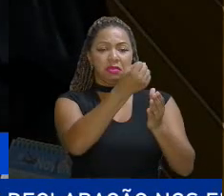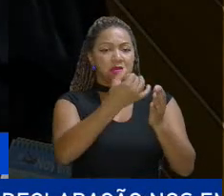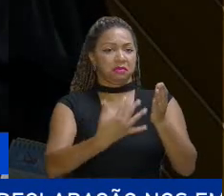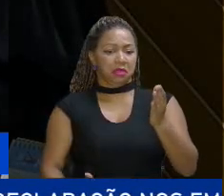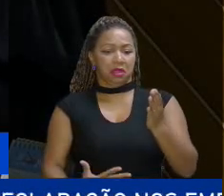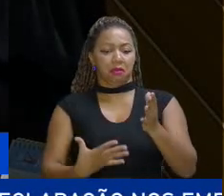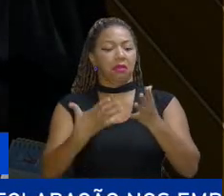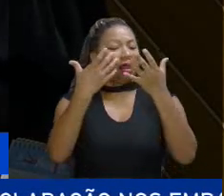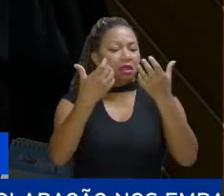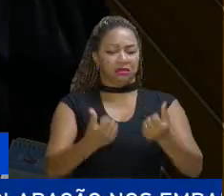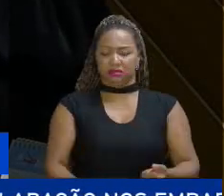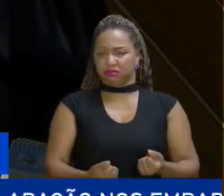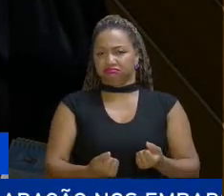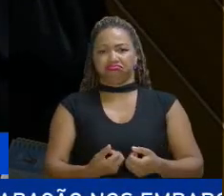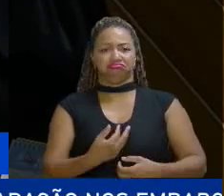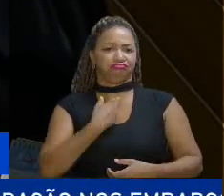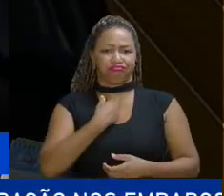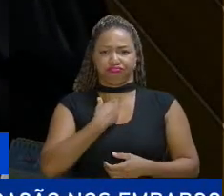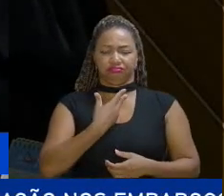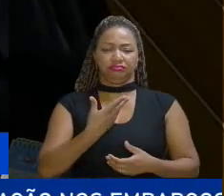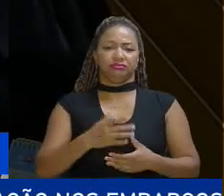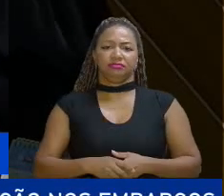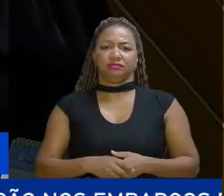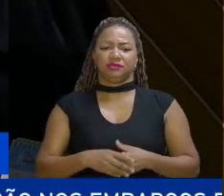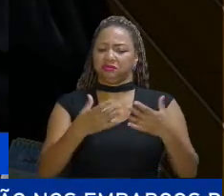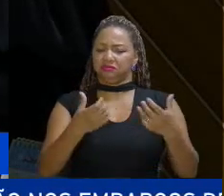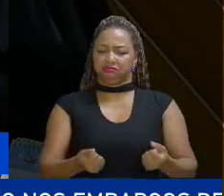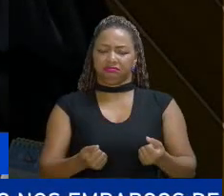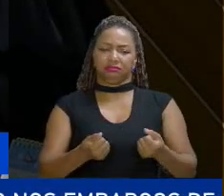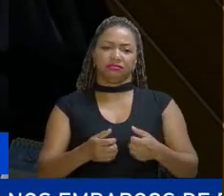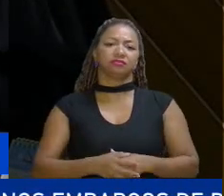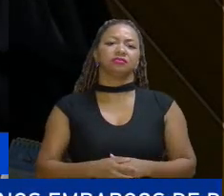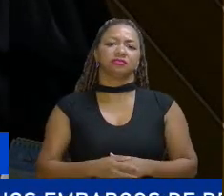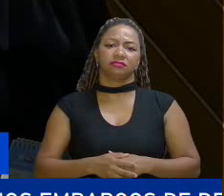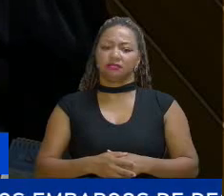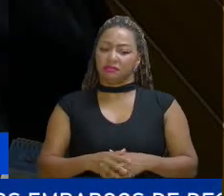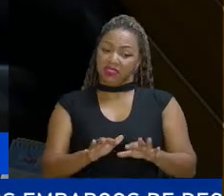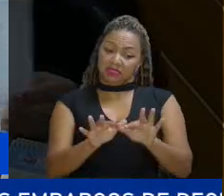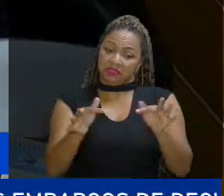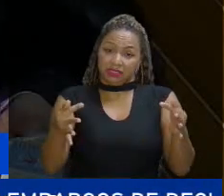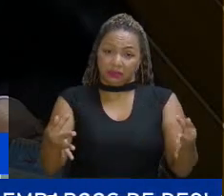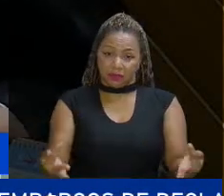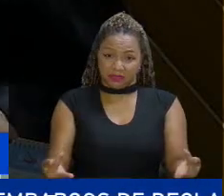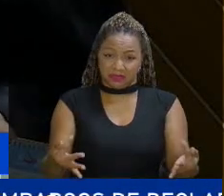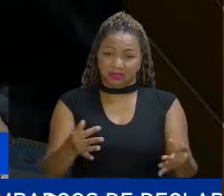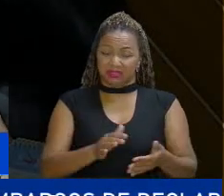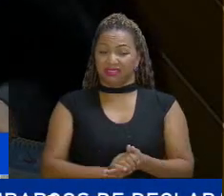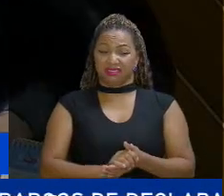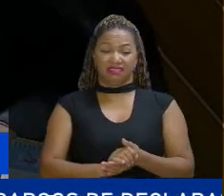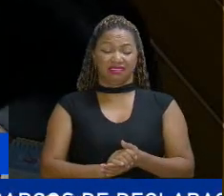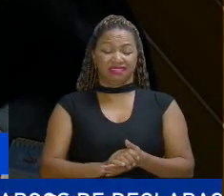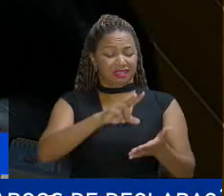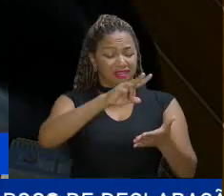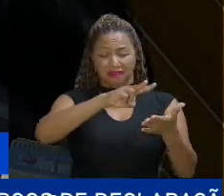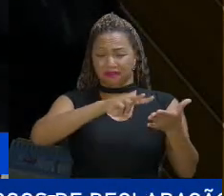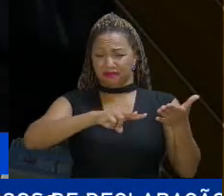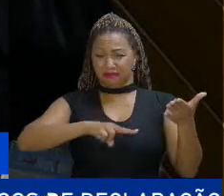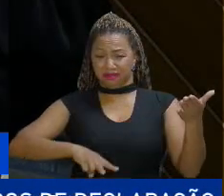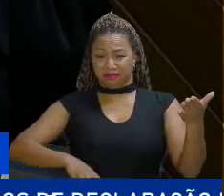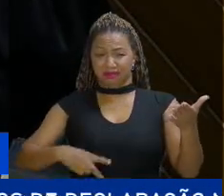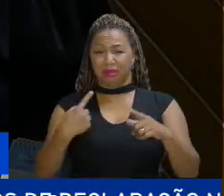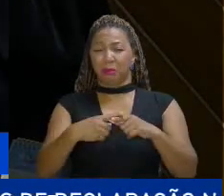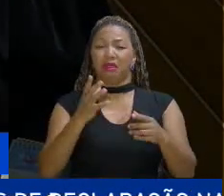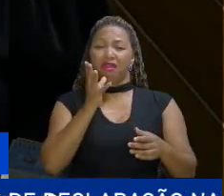ser acolhidos e realmente não serão. Basicamente é isso. Eu vou me poupar da leitura, porque é uma leitura